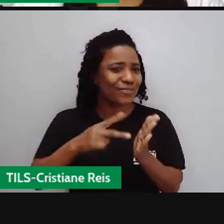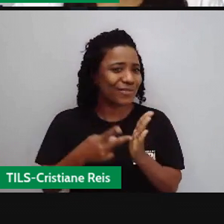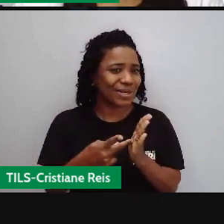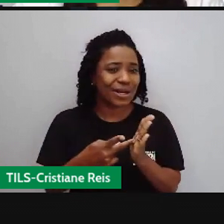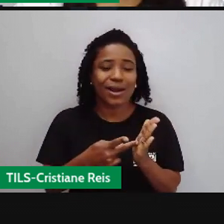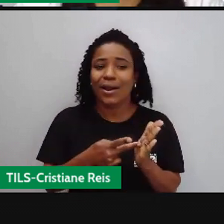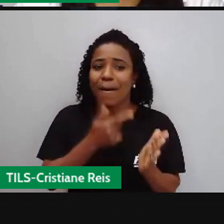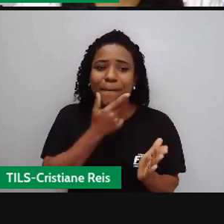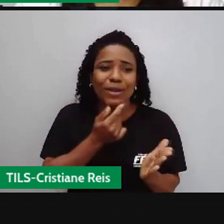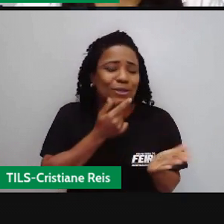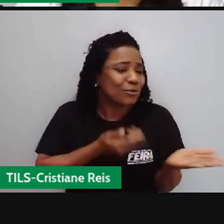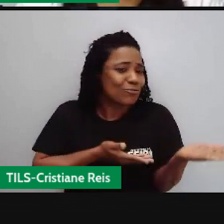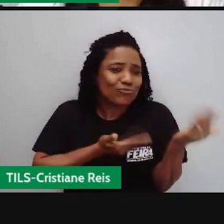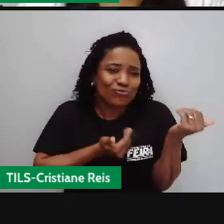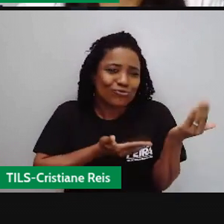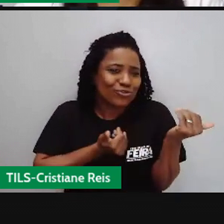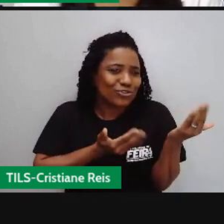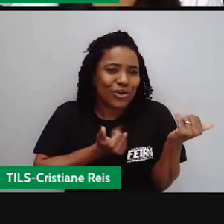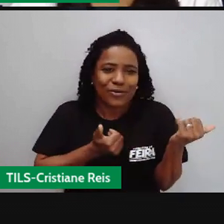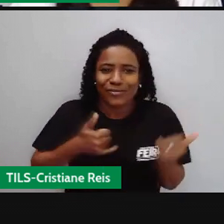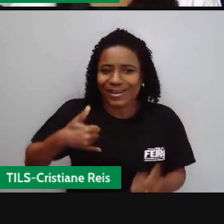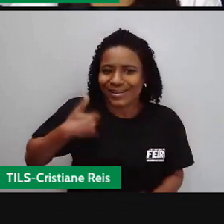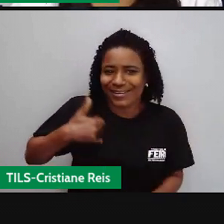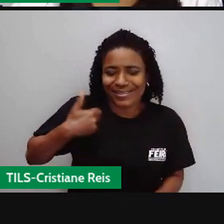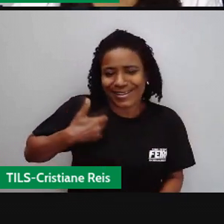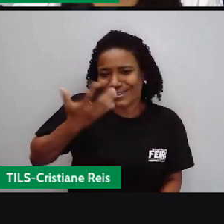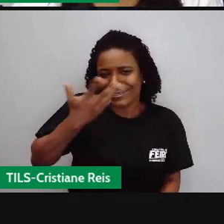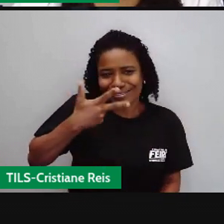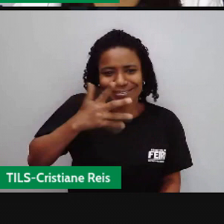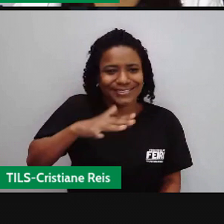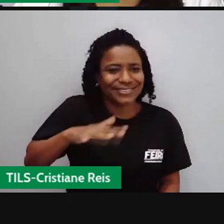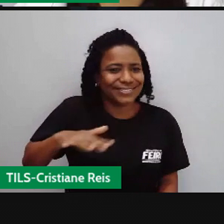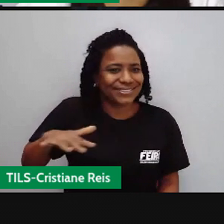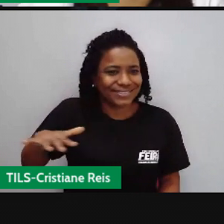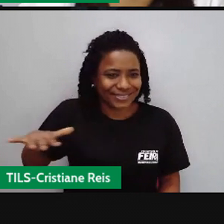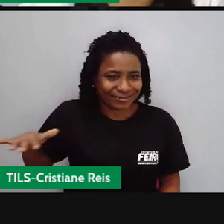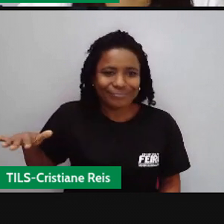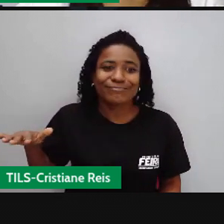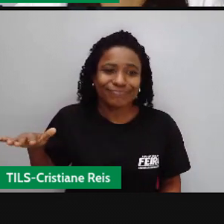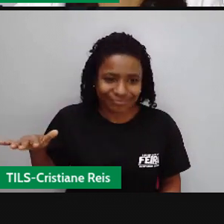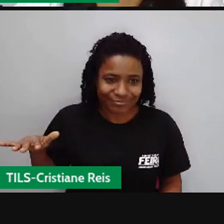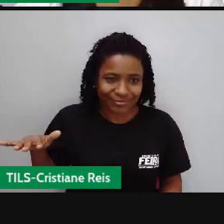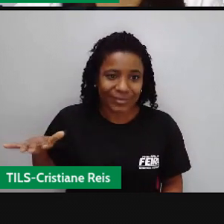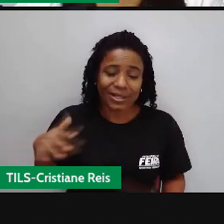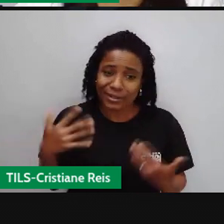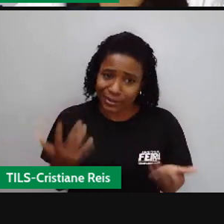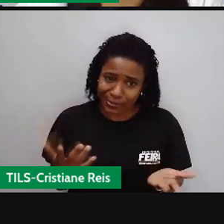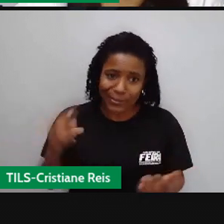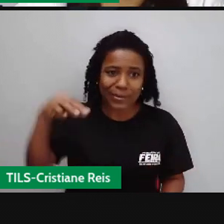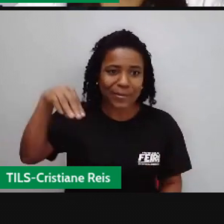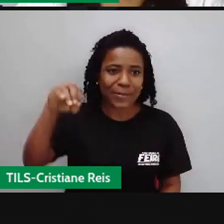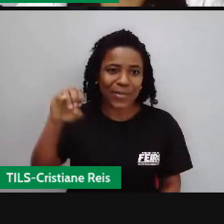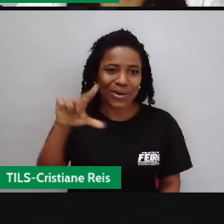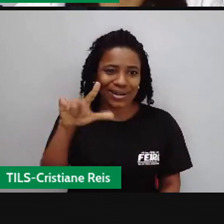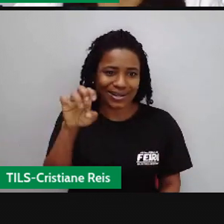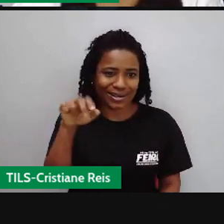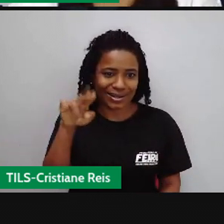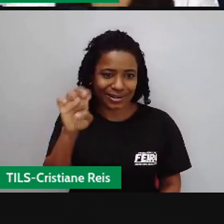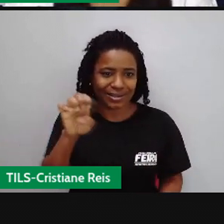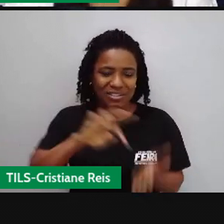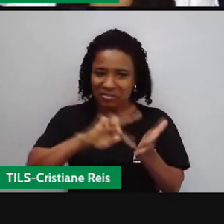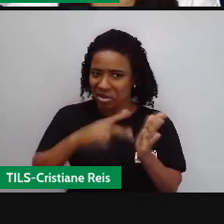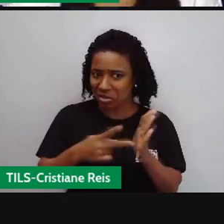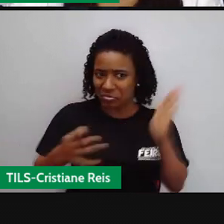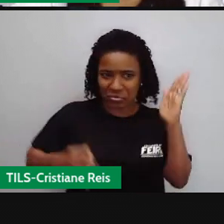novo, garoto de pouca idade. Então, não tem aí um significado negativo relacionado a nada, não é? Está